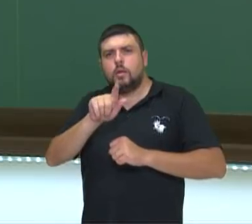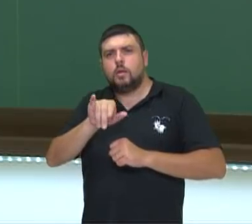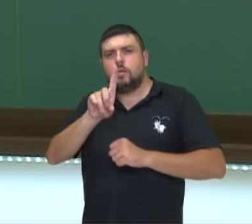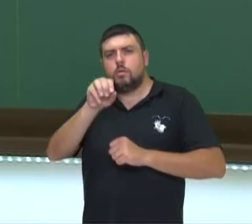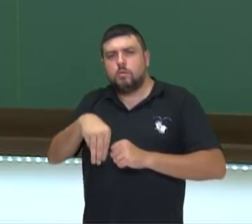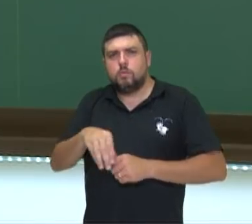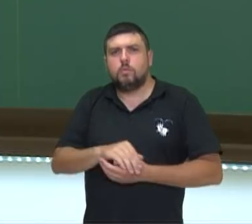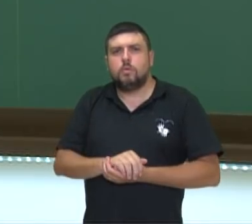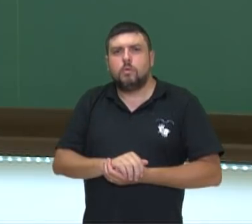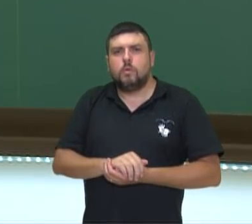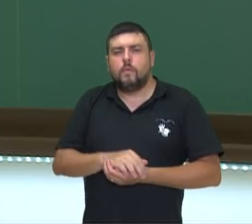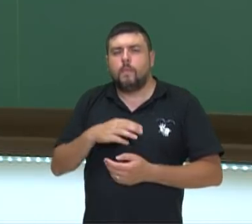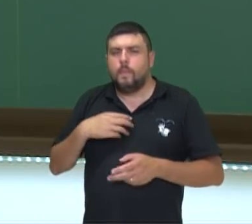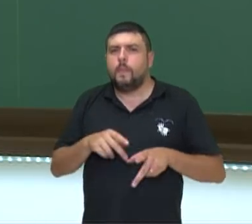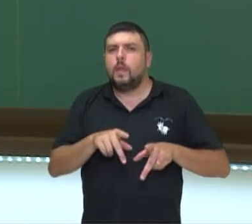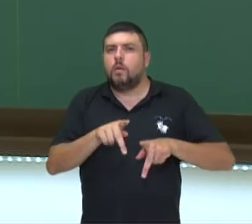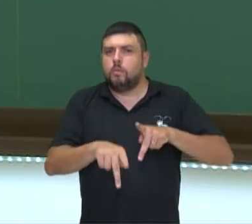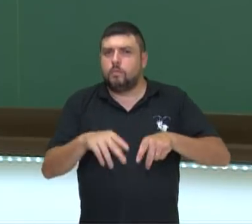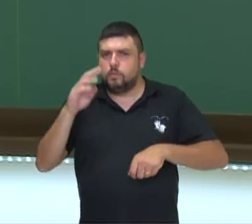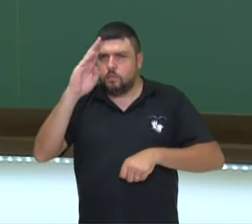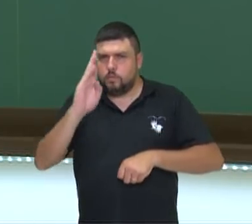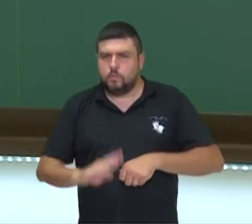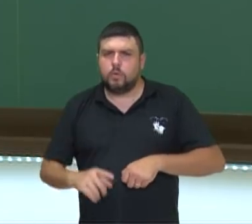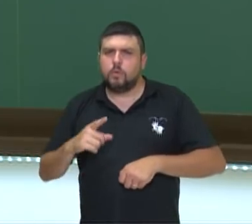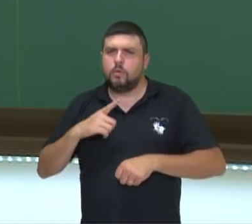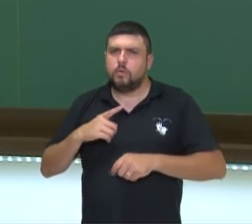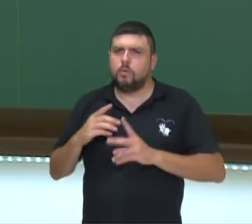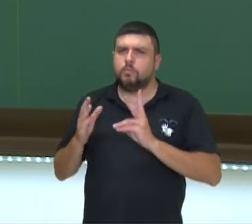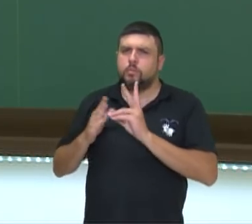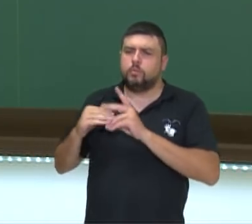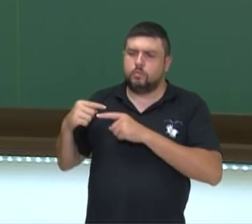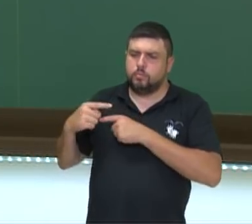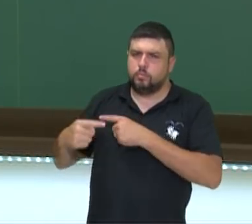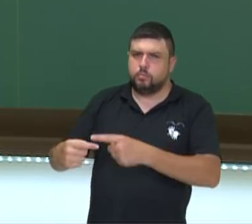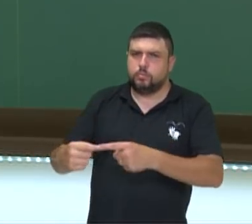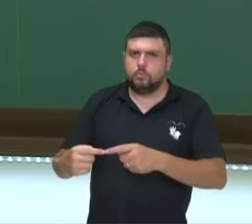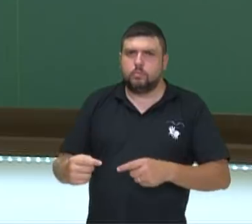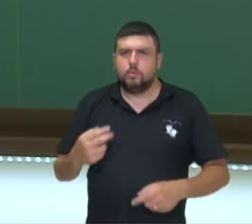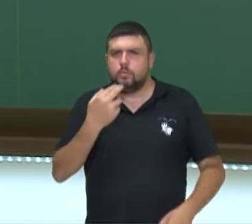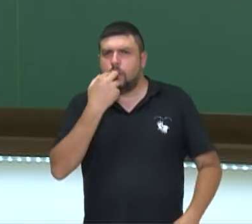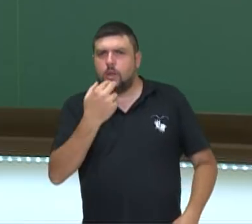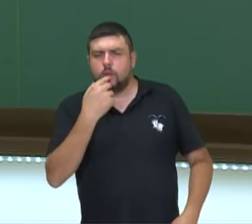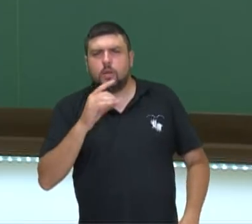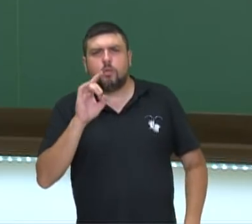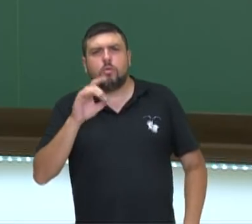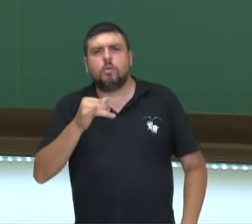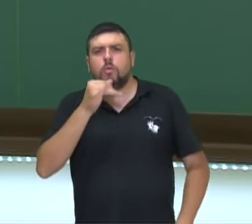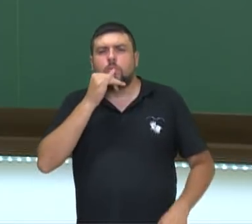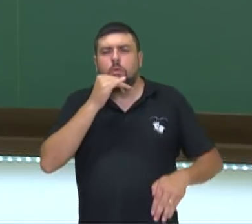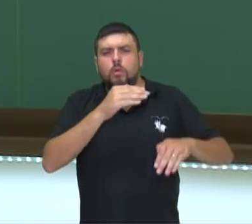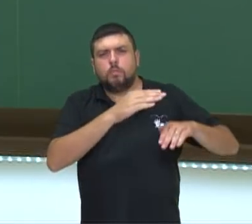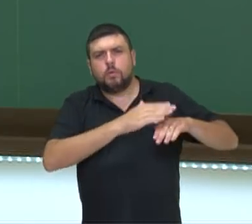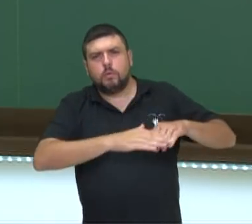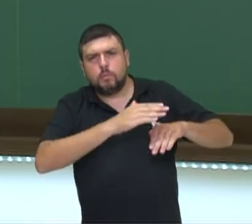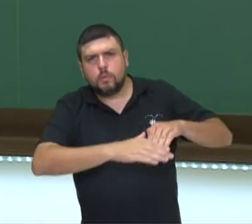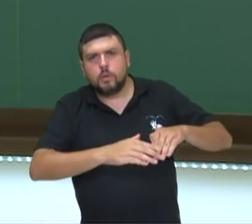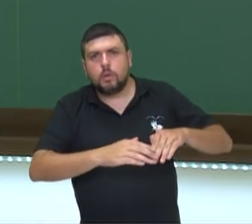tem uma herança muito grande dos povos indígenas, não apenas na linguagem, palavras como abacaxi,